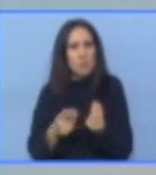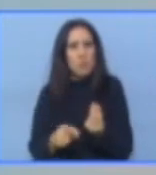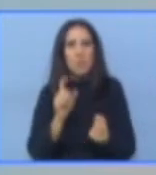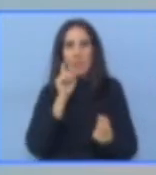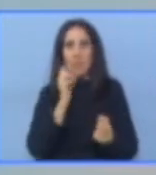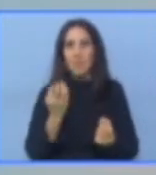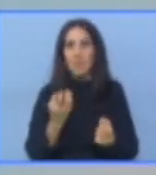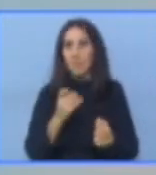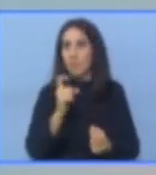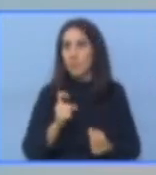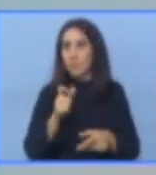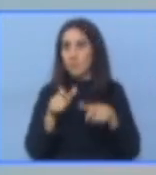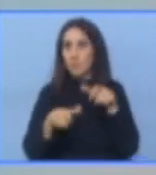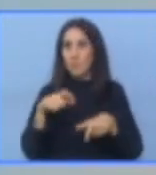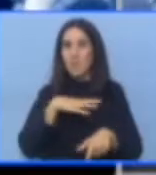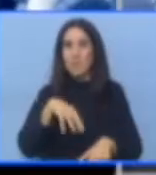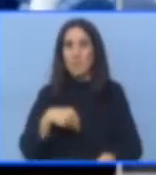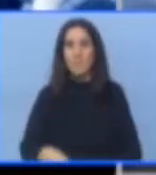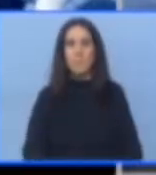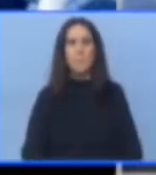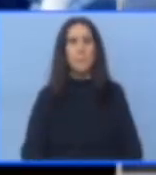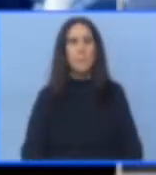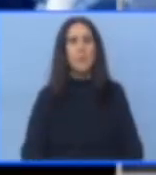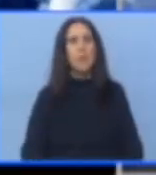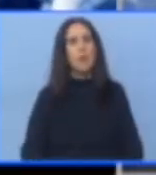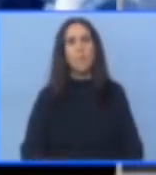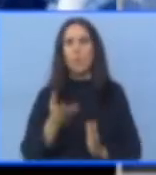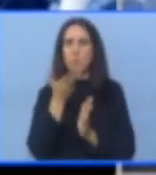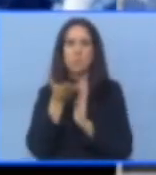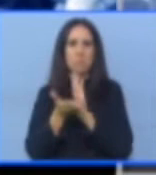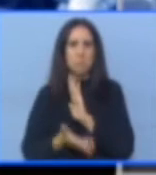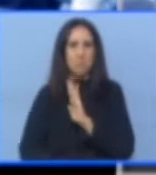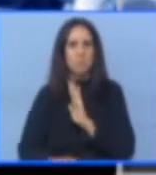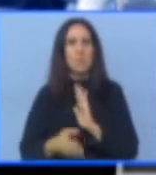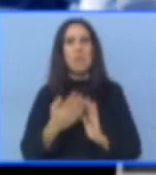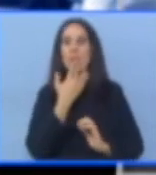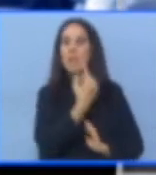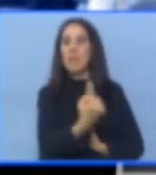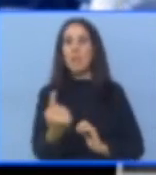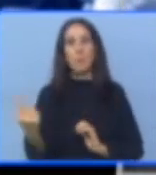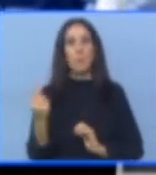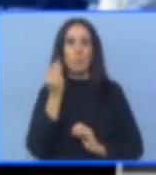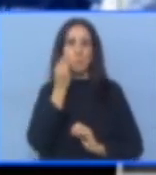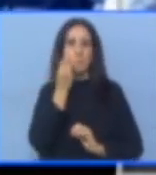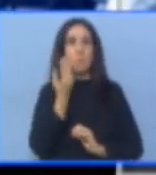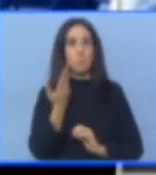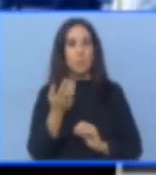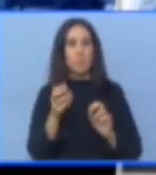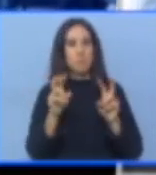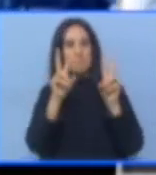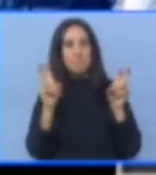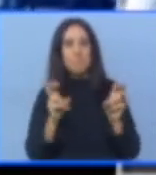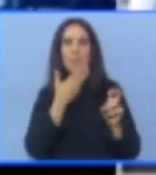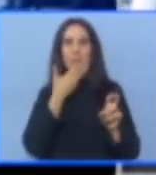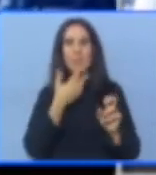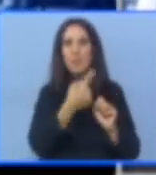precisamente a paz na humanidade? Foram tratados de forma polissémica, como uma orquestra que cada um com os seus vários naipes de